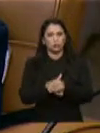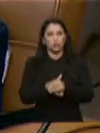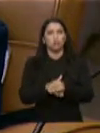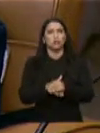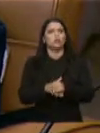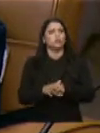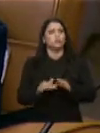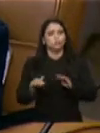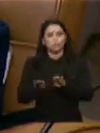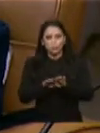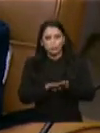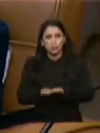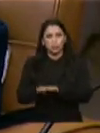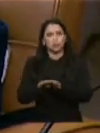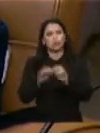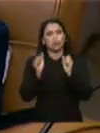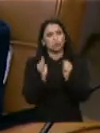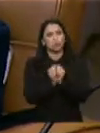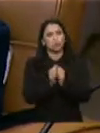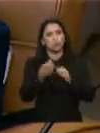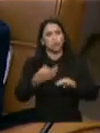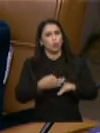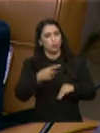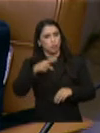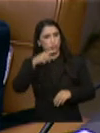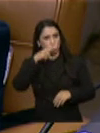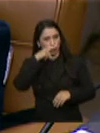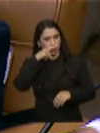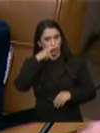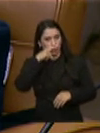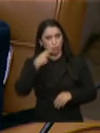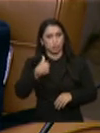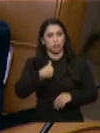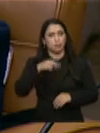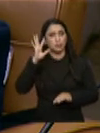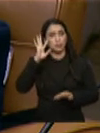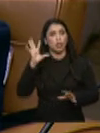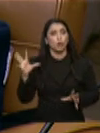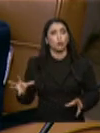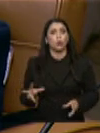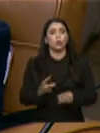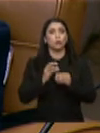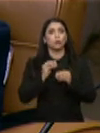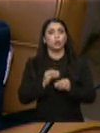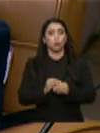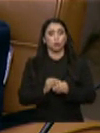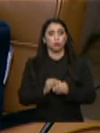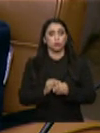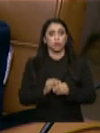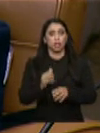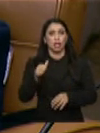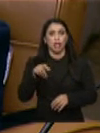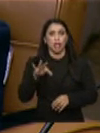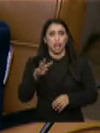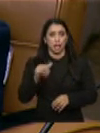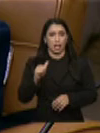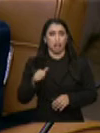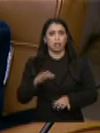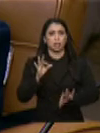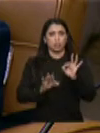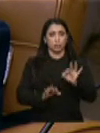do eminente ministro Fachin, eu concluo no sentido de que a publicação da ata de julgamento